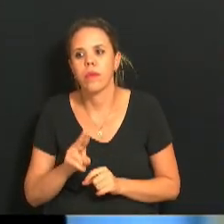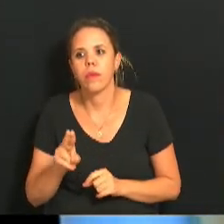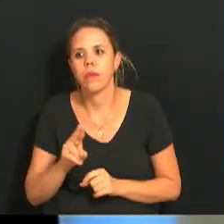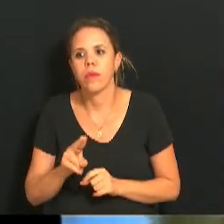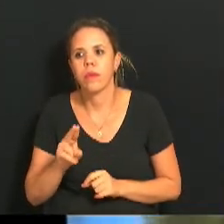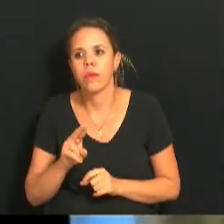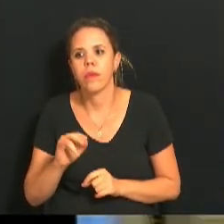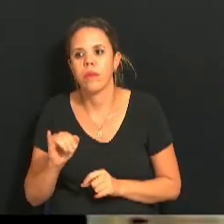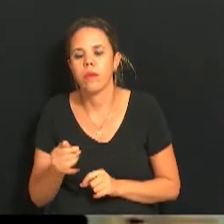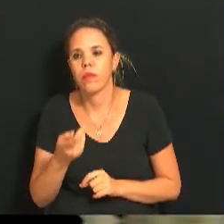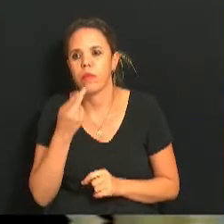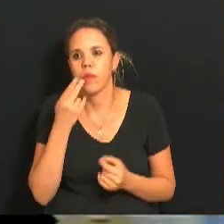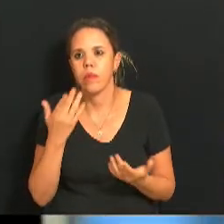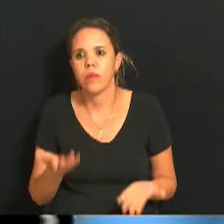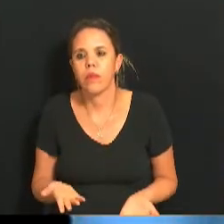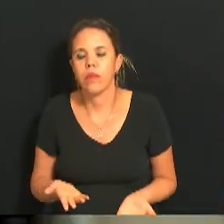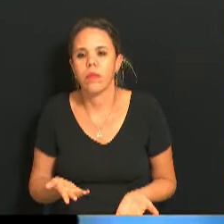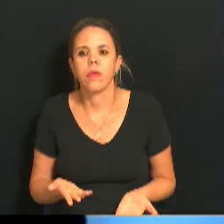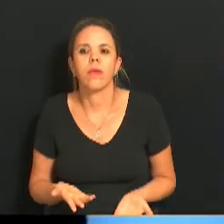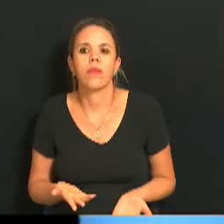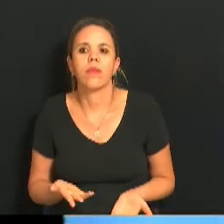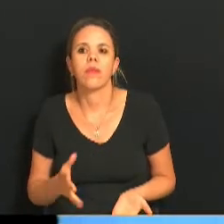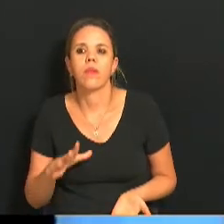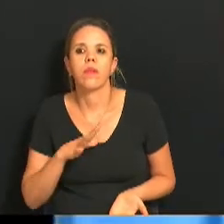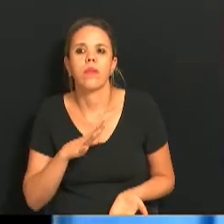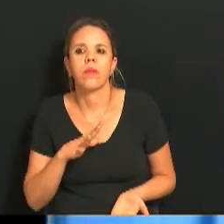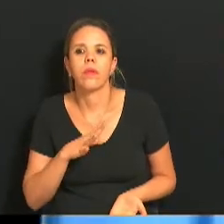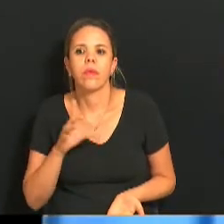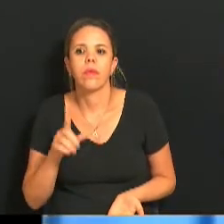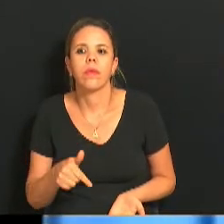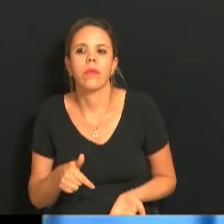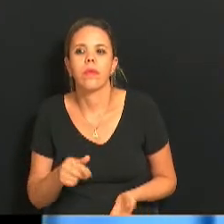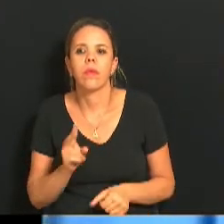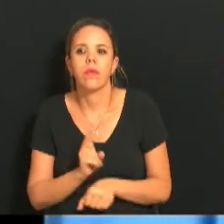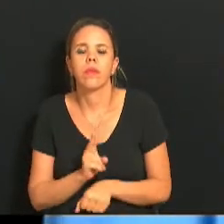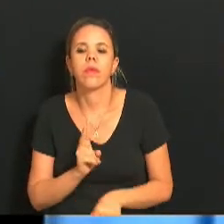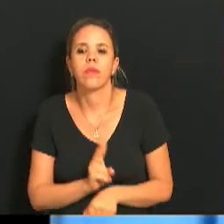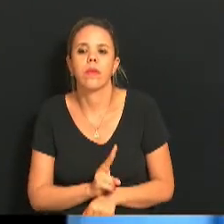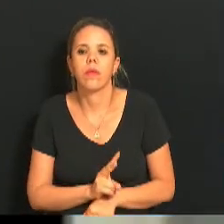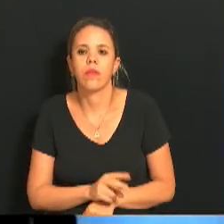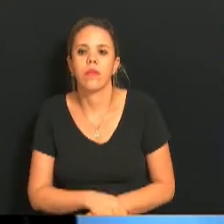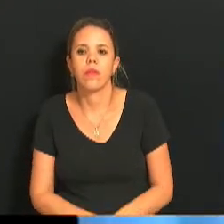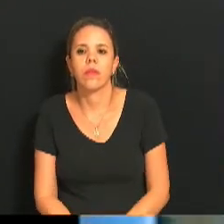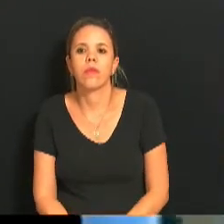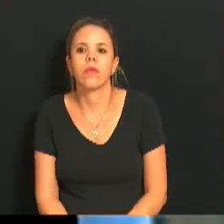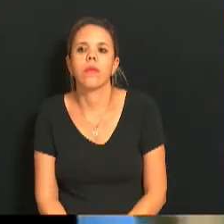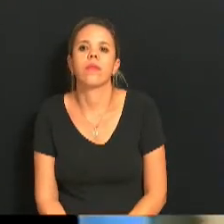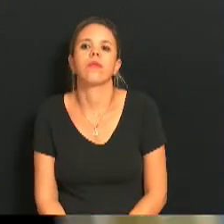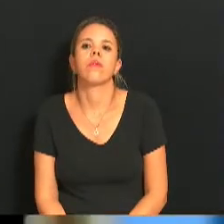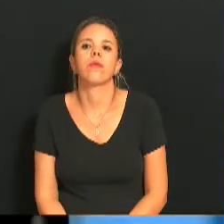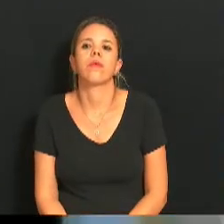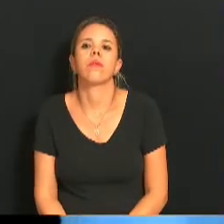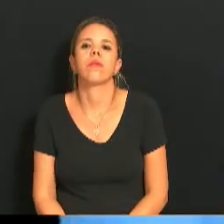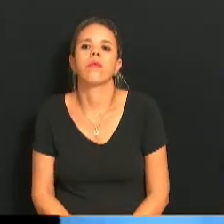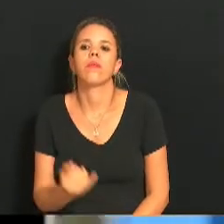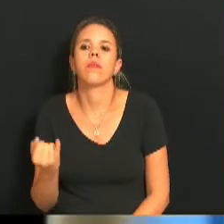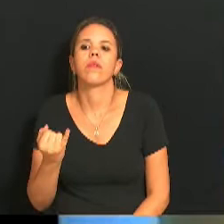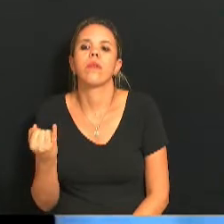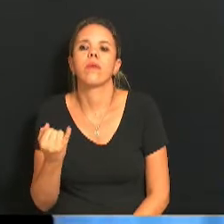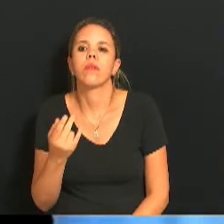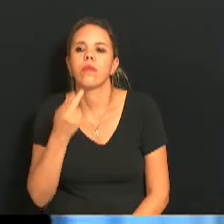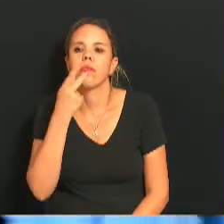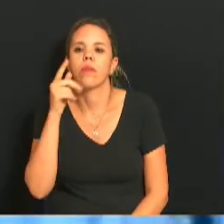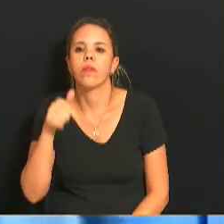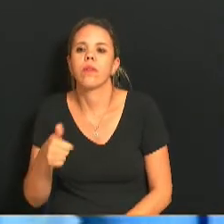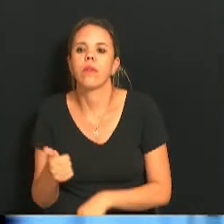como ela disse né o uso da cidade EA preservação do patrimônio também são muito importante dizer a